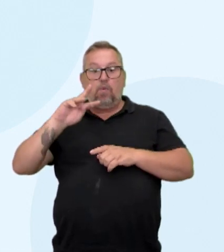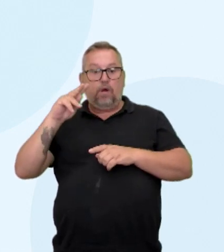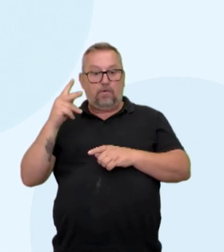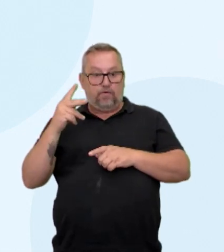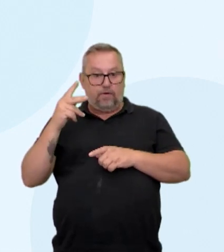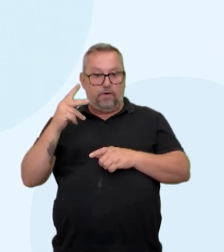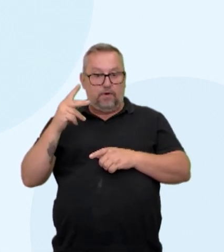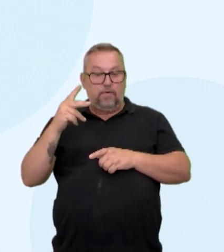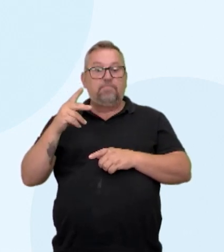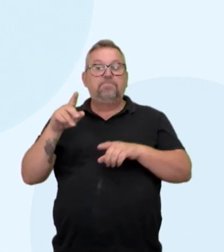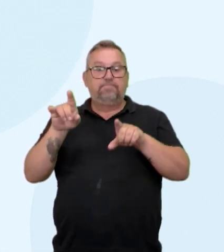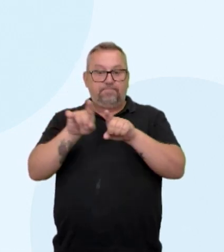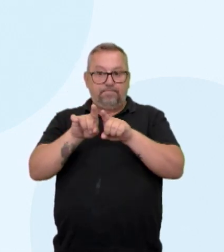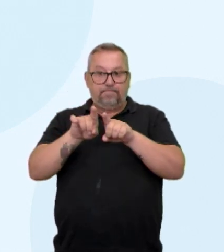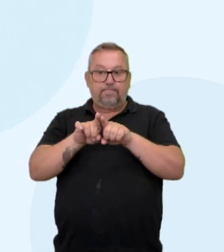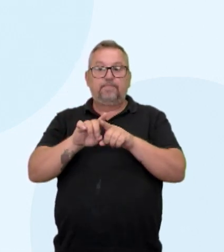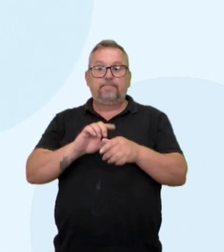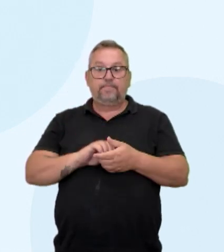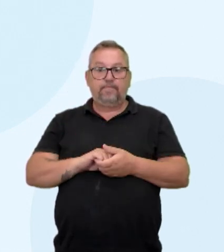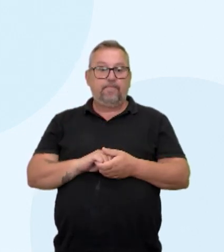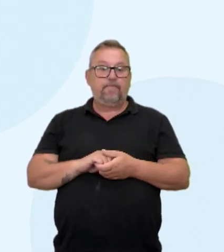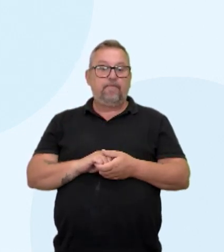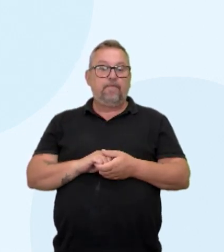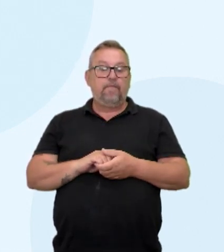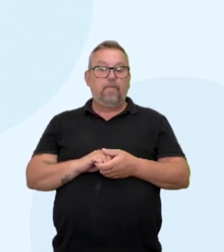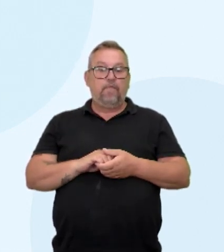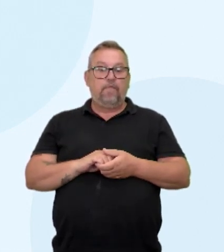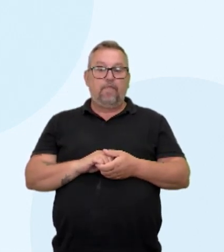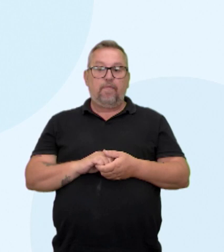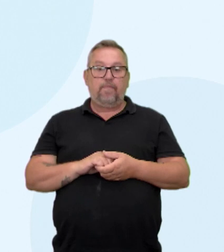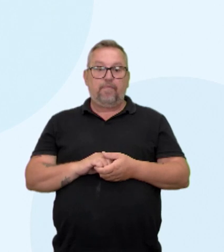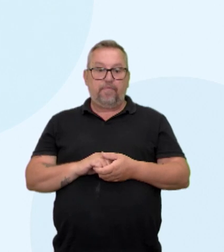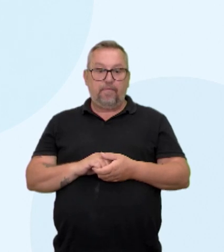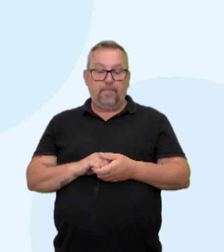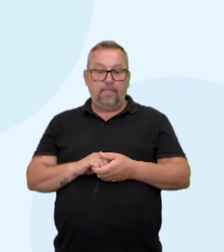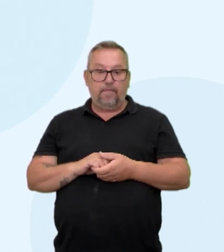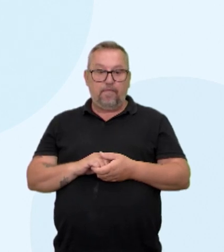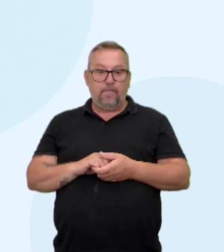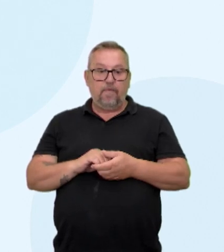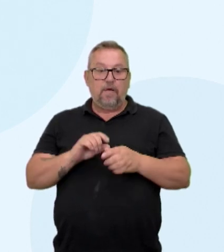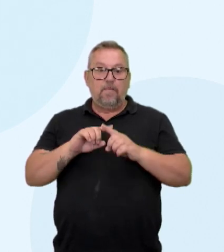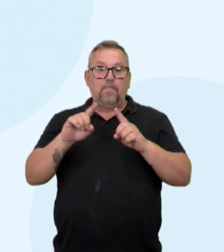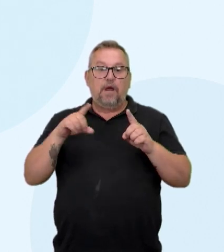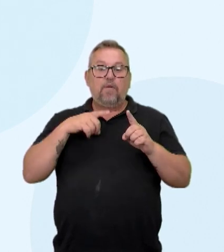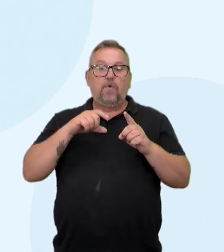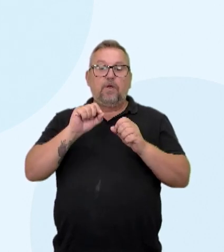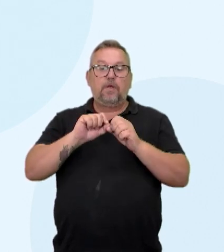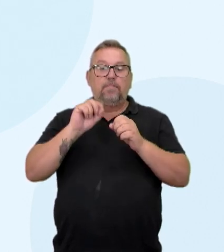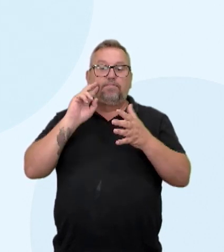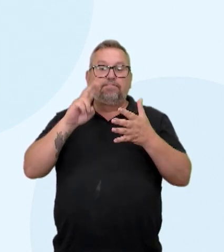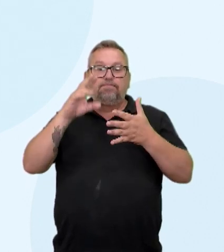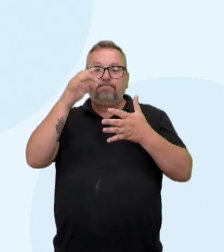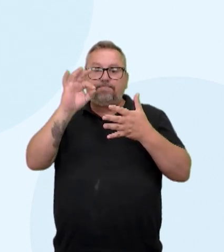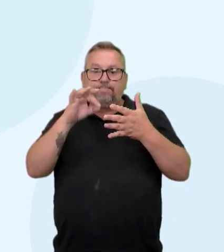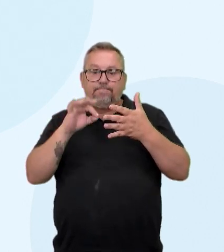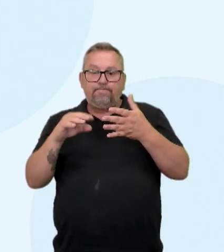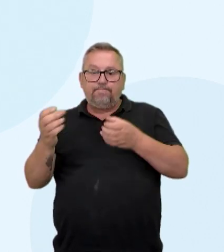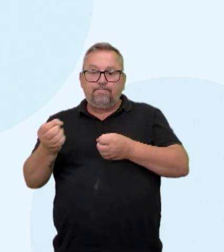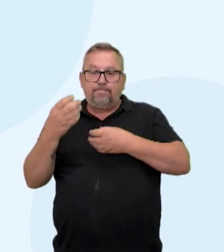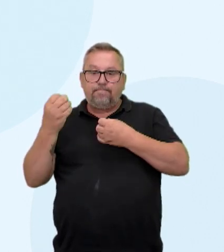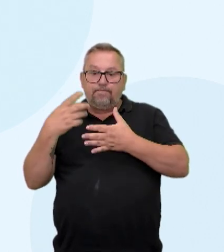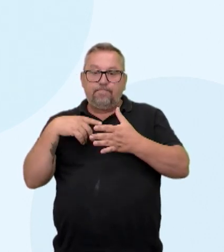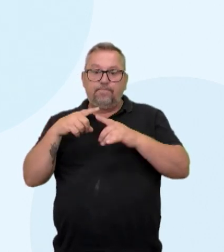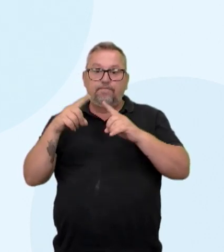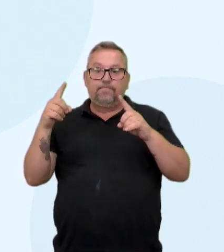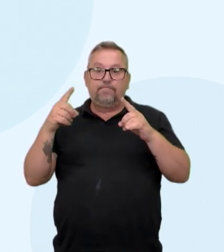Rio Watch, né? Rio On Watch, eu acho que era isso o nome. Ali tá só o Rio Watch, mas eu esqueci de pôr um On. A fim de apurar dados importantes